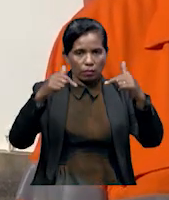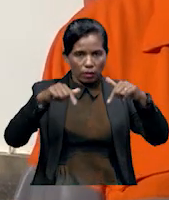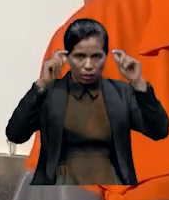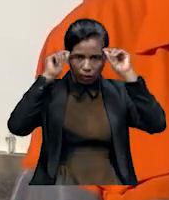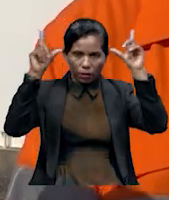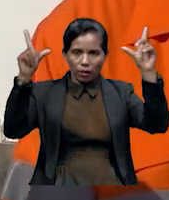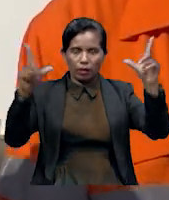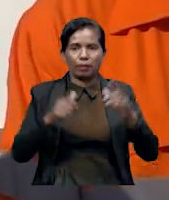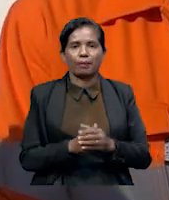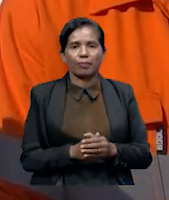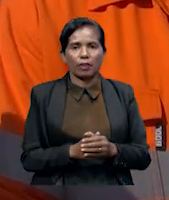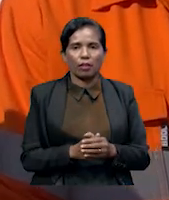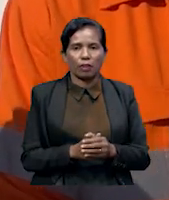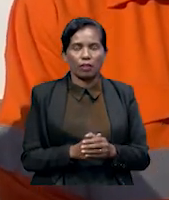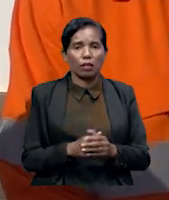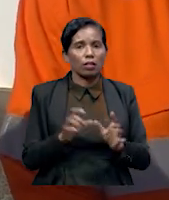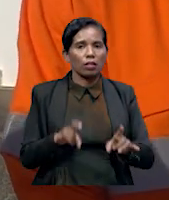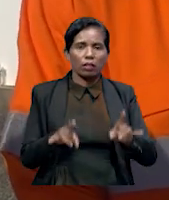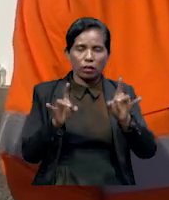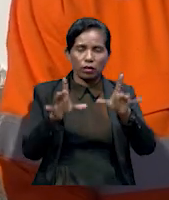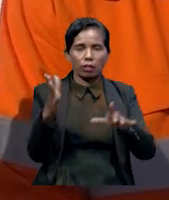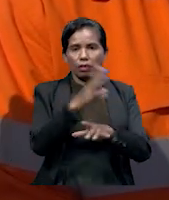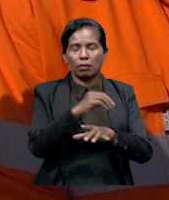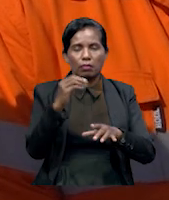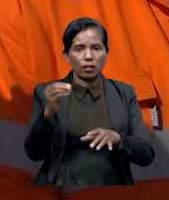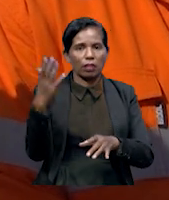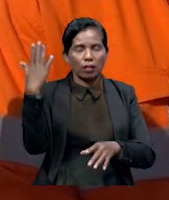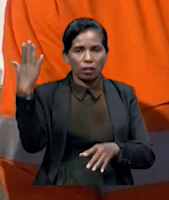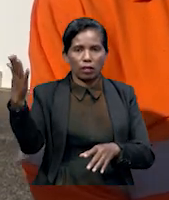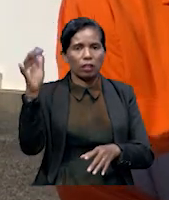Vai undan deite, Bela Helena vá,